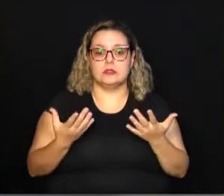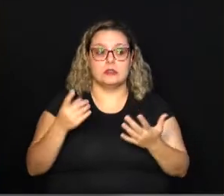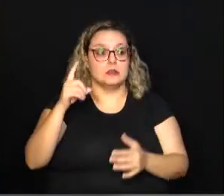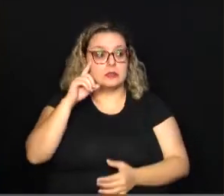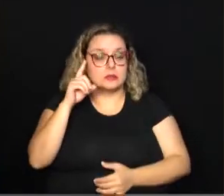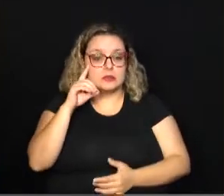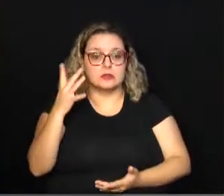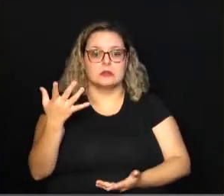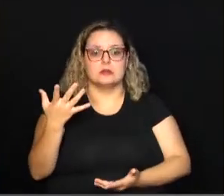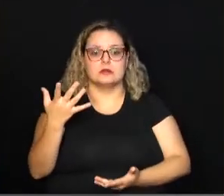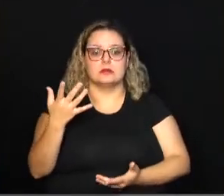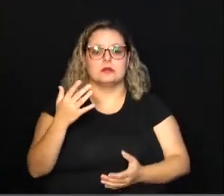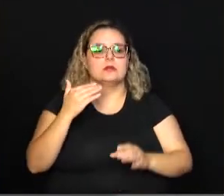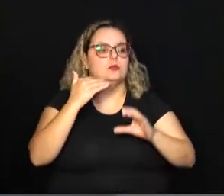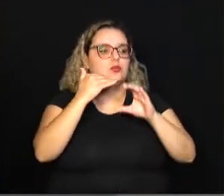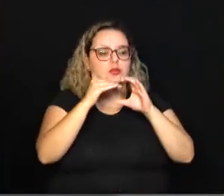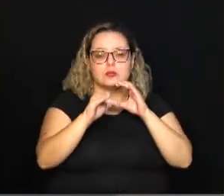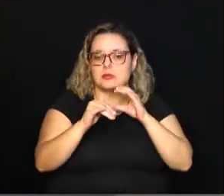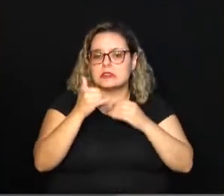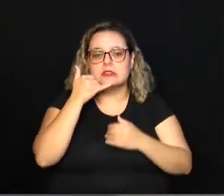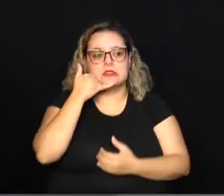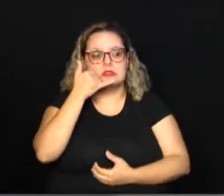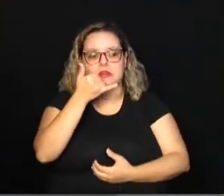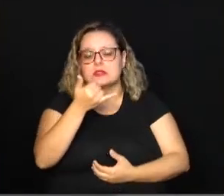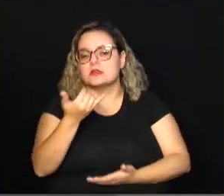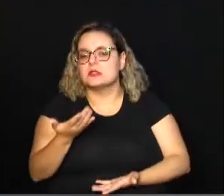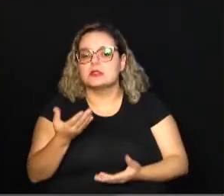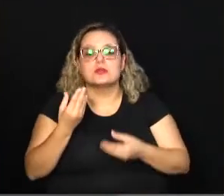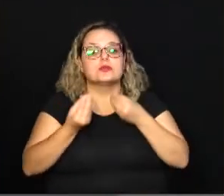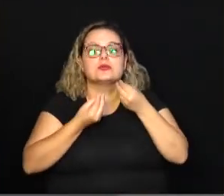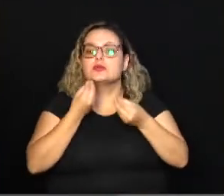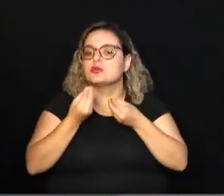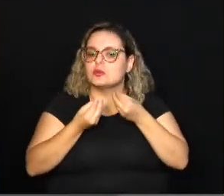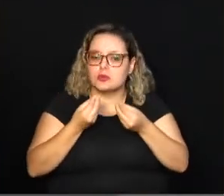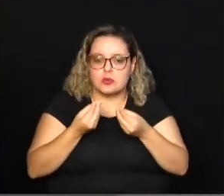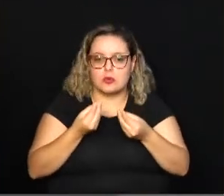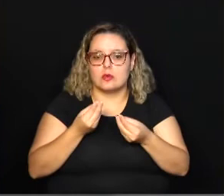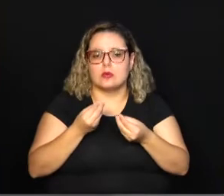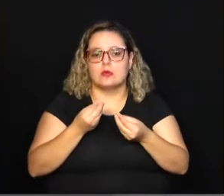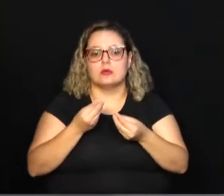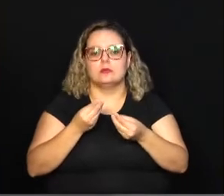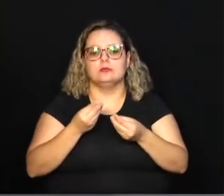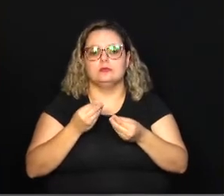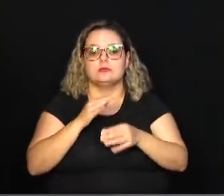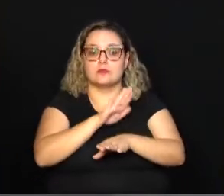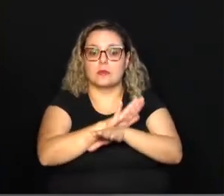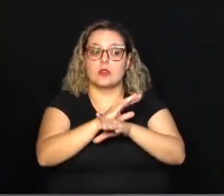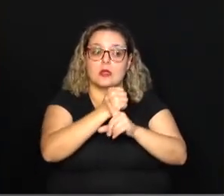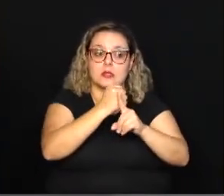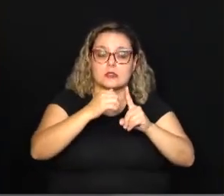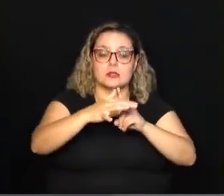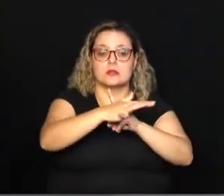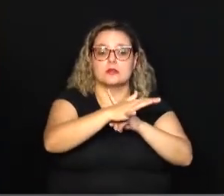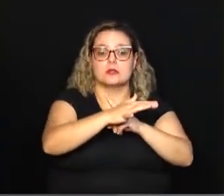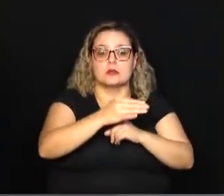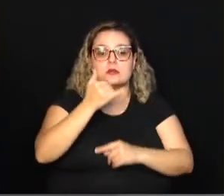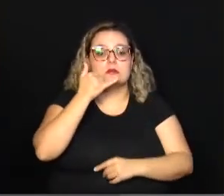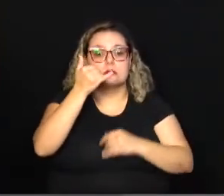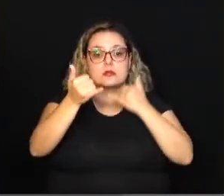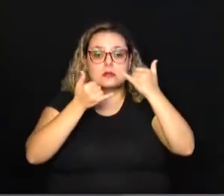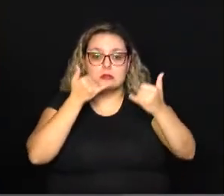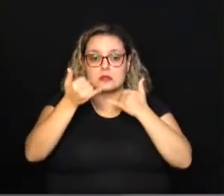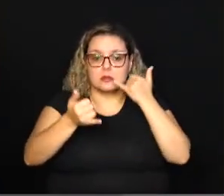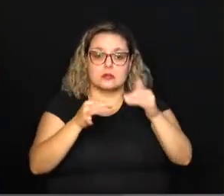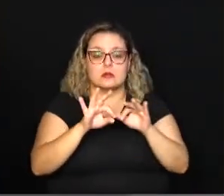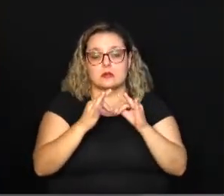se é através de mensagens, se os médicos ou o assistente social têm ligado para essas famílias.